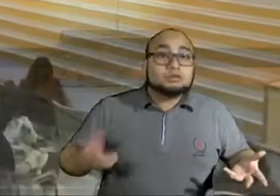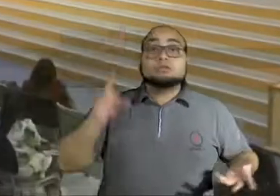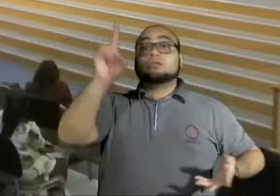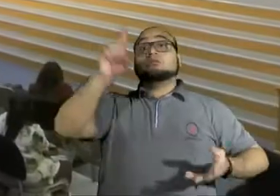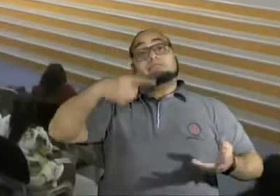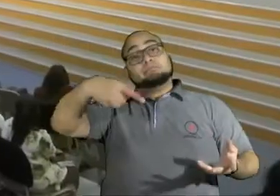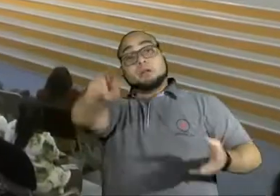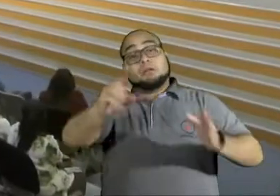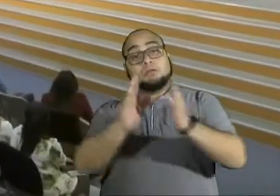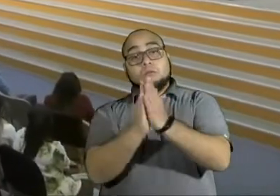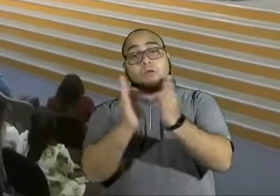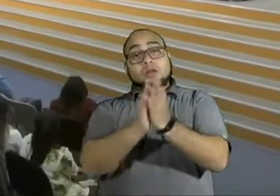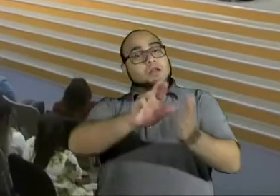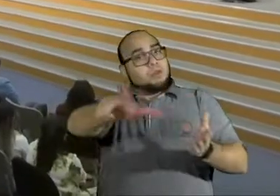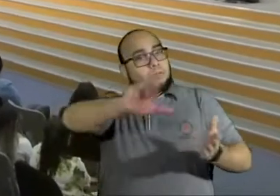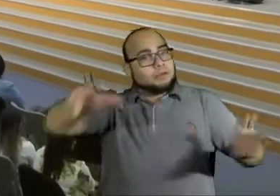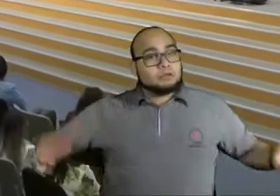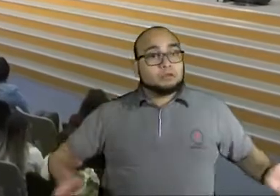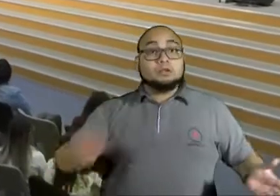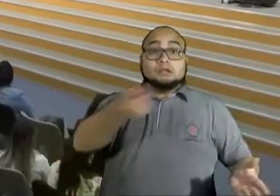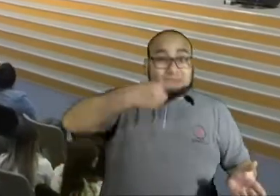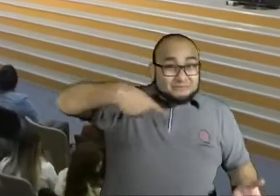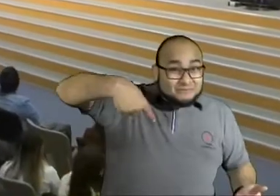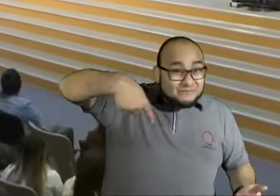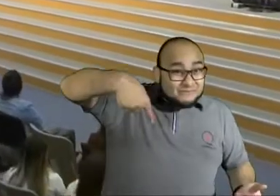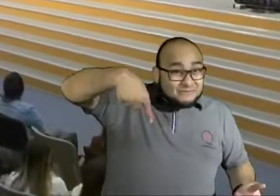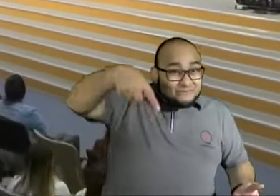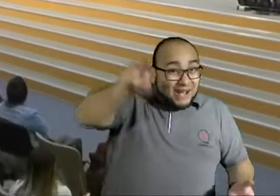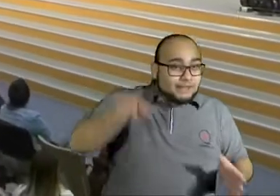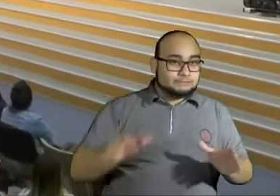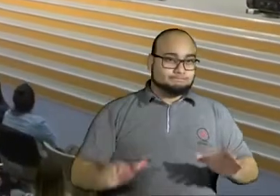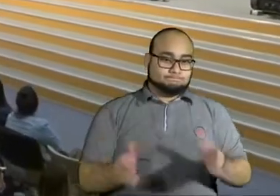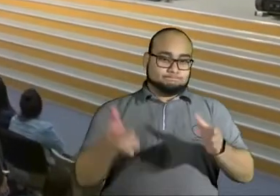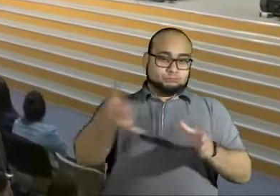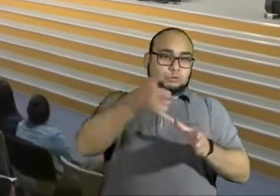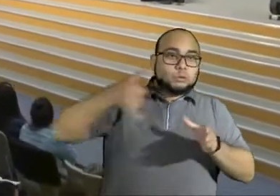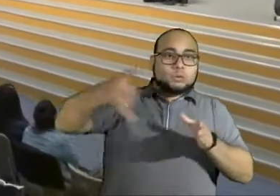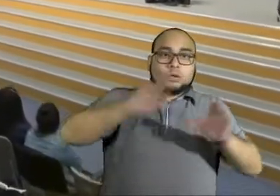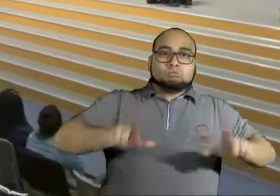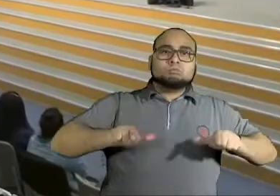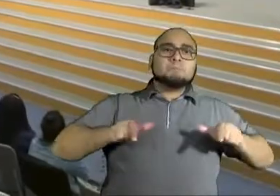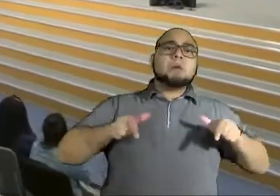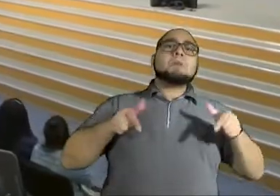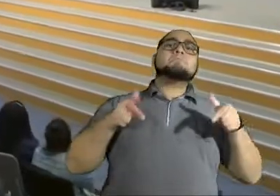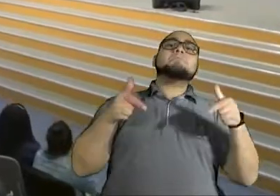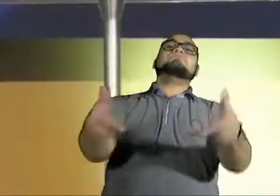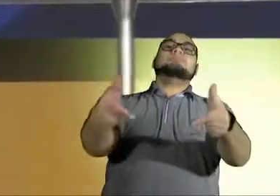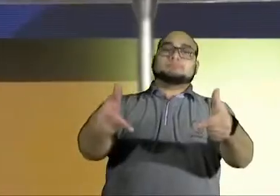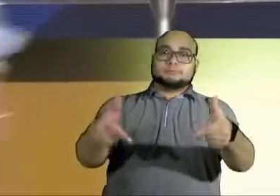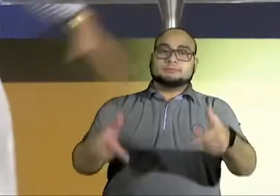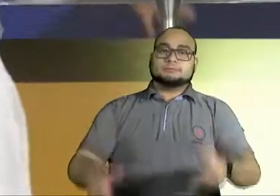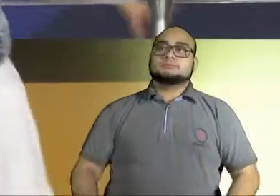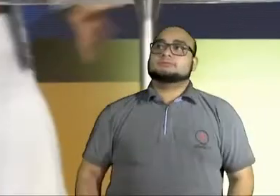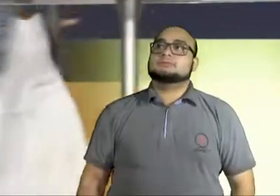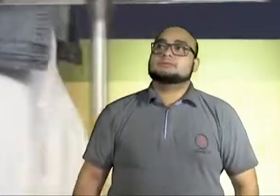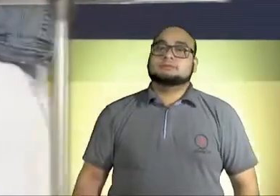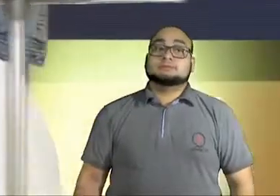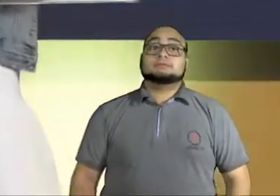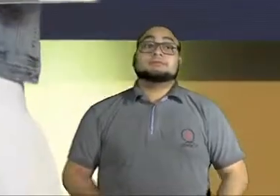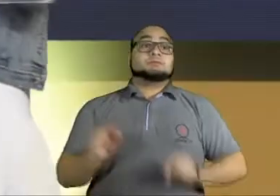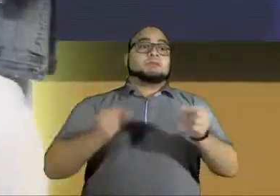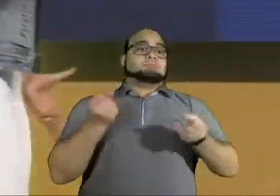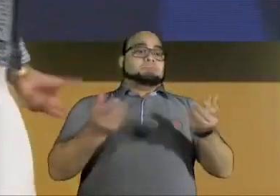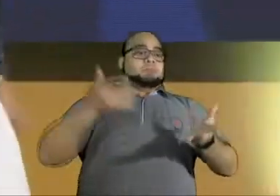palavra era entra e derrama, faz. Aí Deus já falou, coloquei na tua vida unção para curar. Quando vem